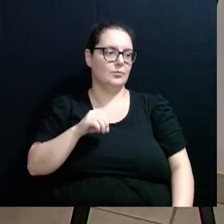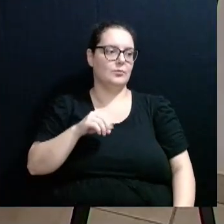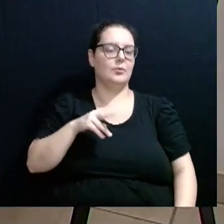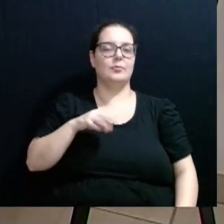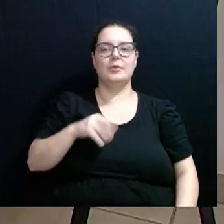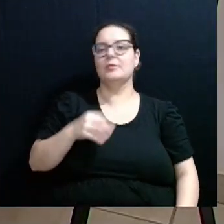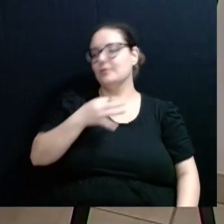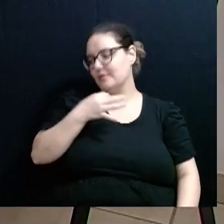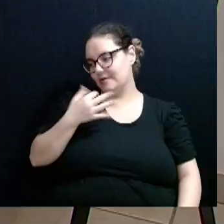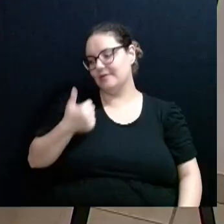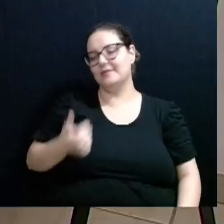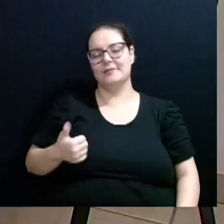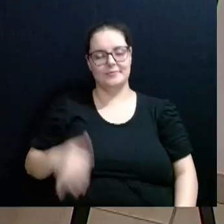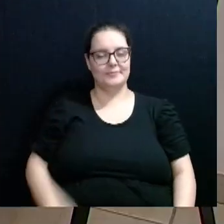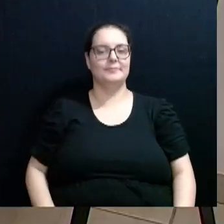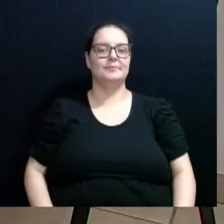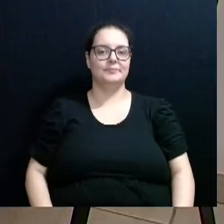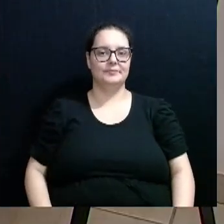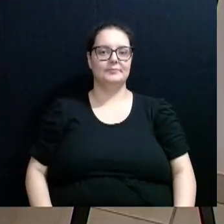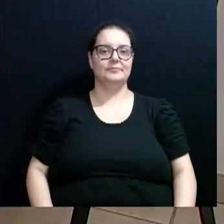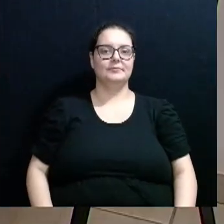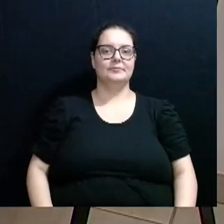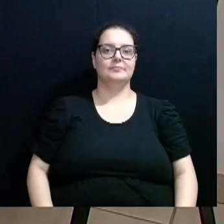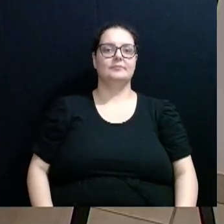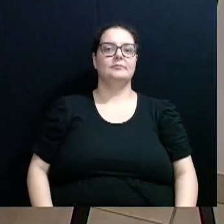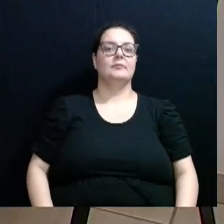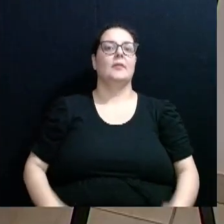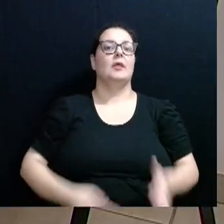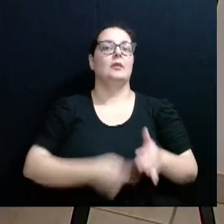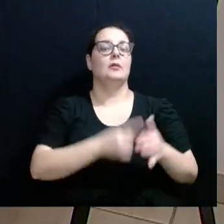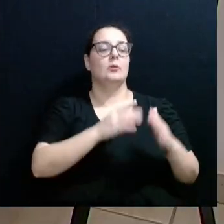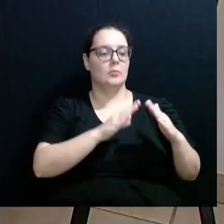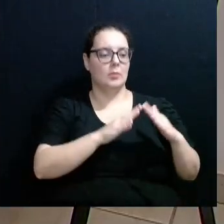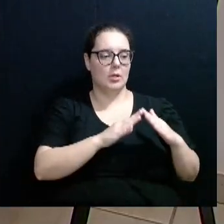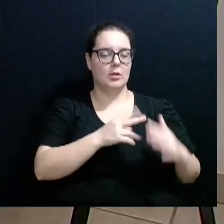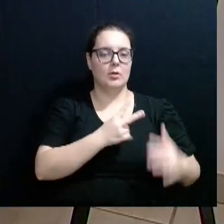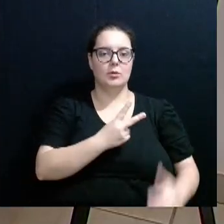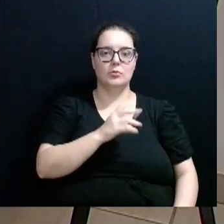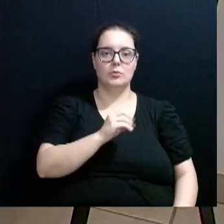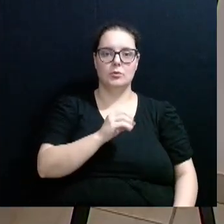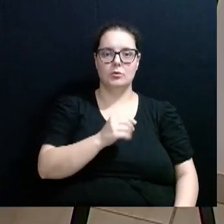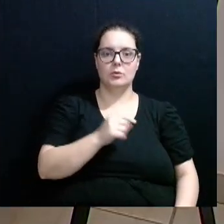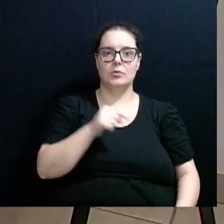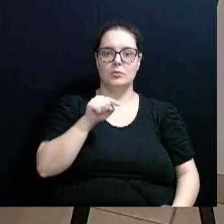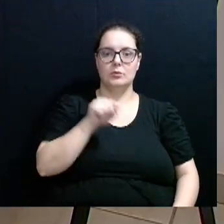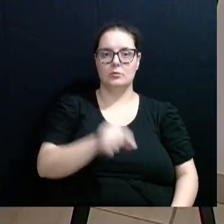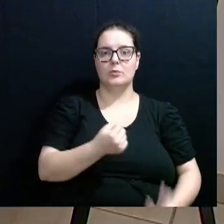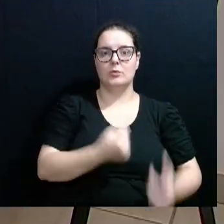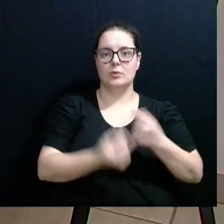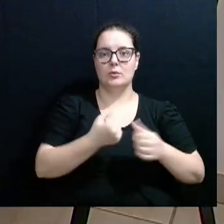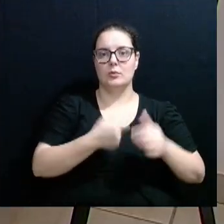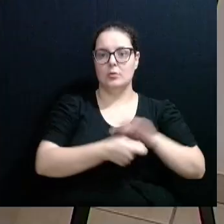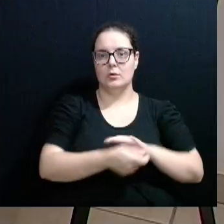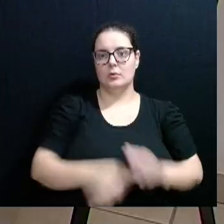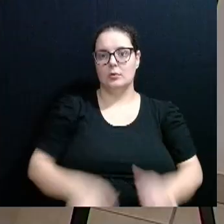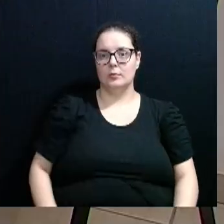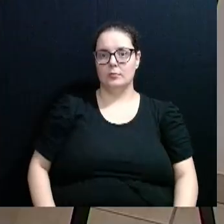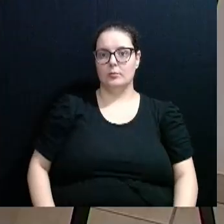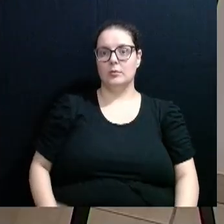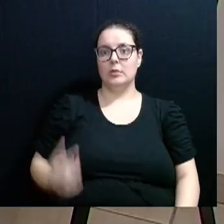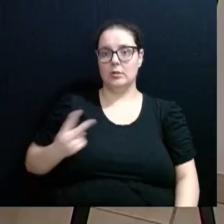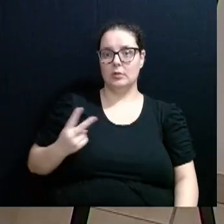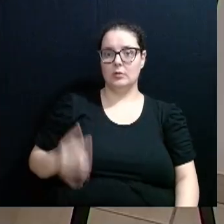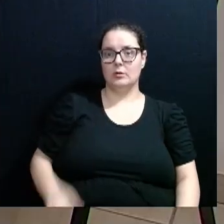aí, na primeira casa, foram R$200 mil. Nessa segunda, quanto? Olha, não tô com os números